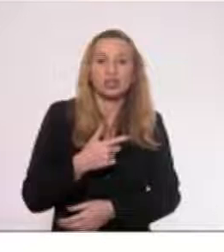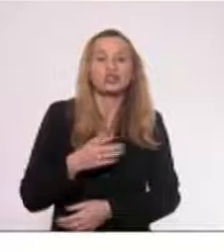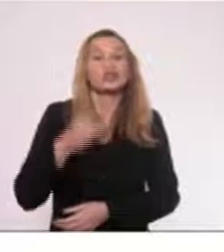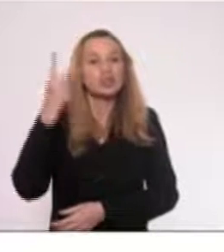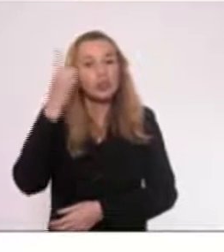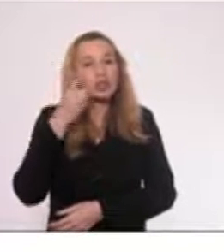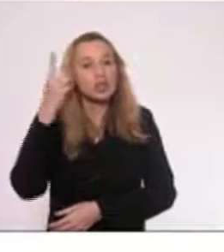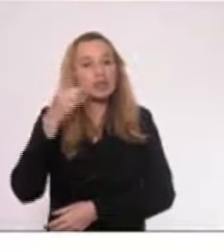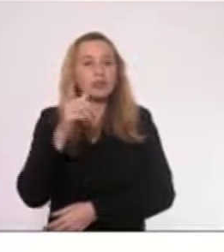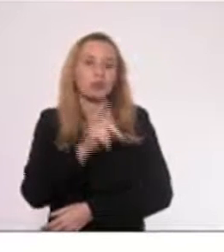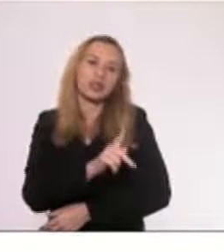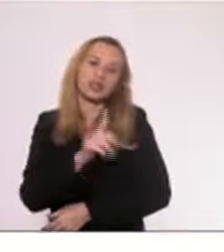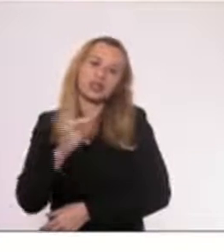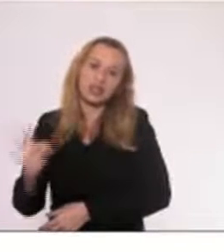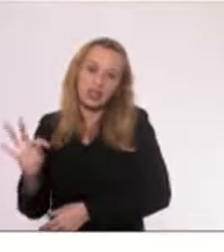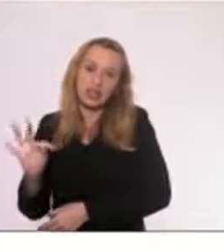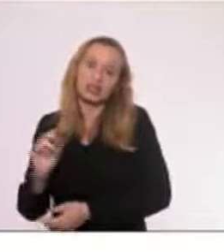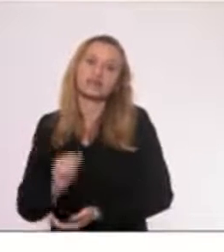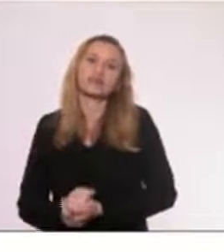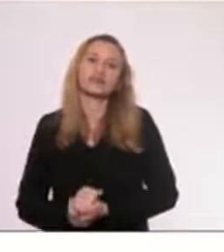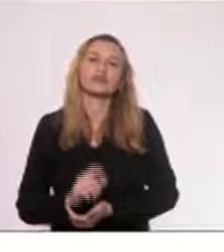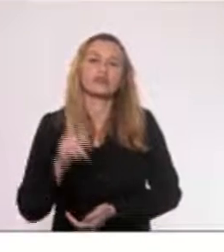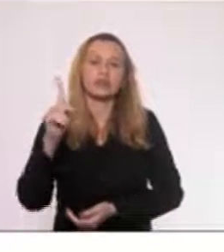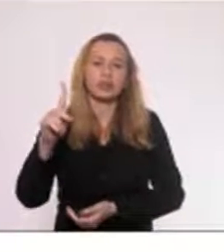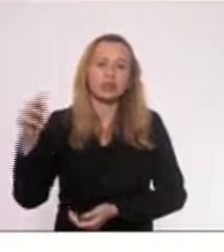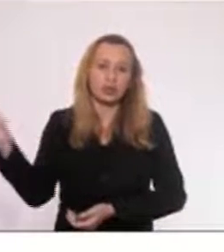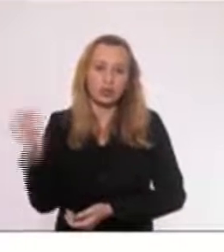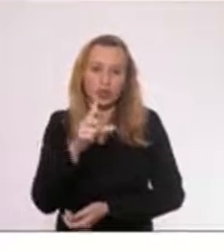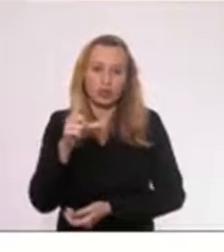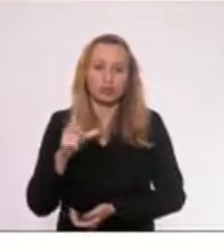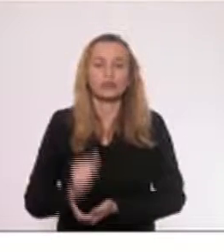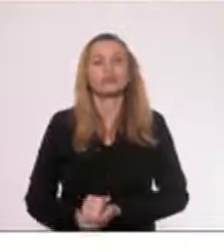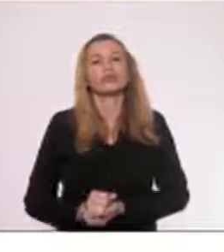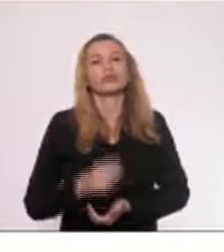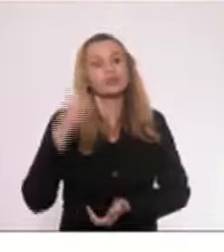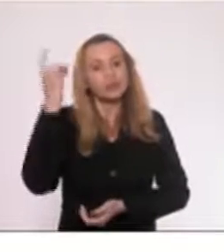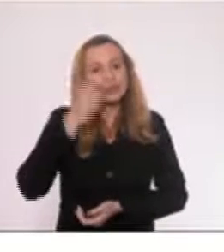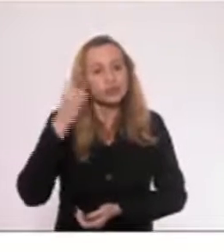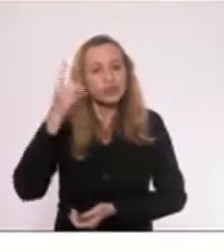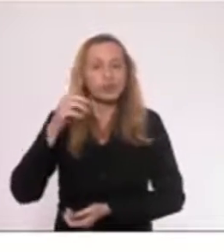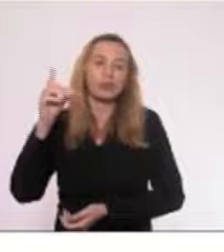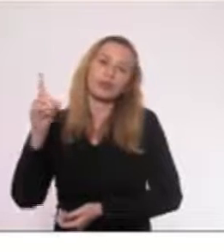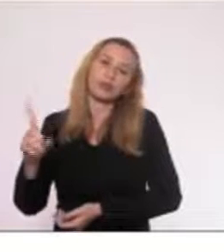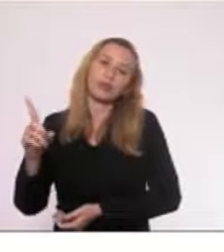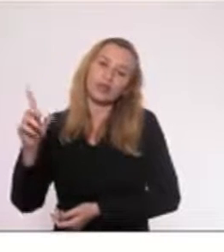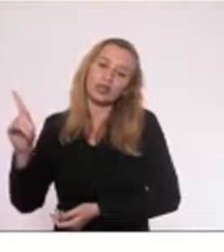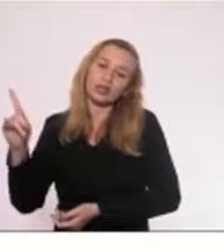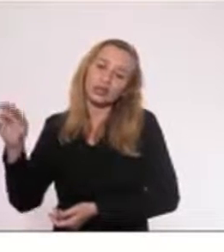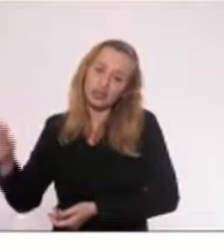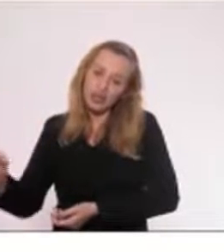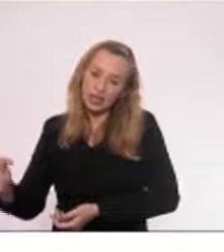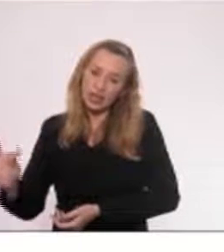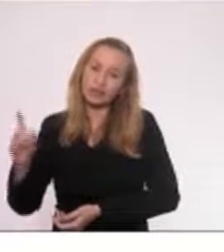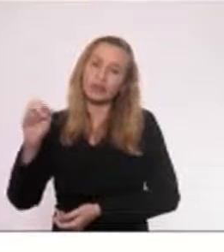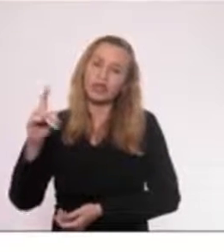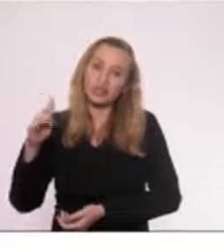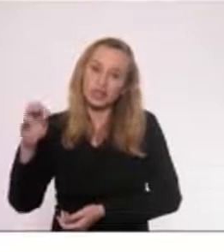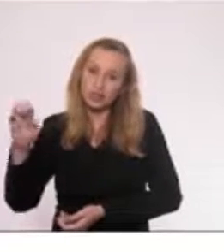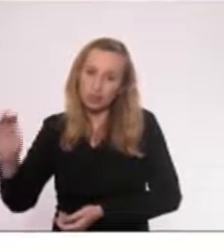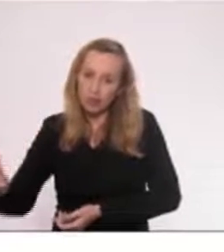deputados do PT, dos deputados do PSOL, dos deputados do PDT, do